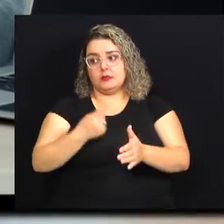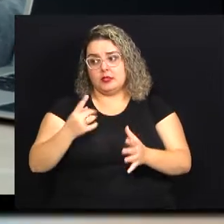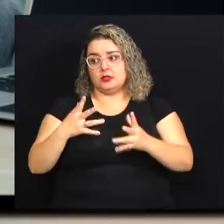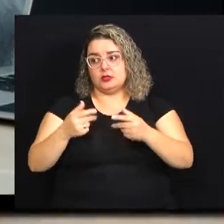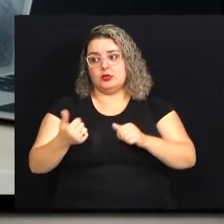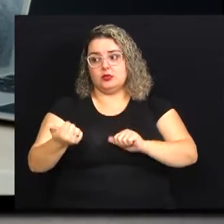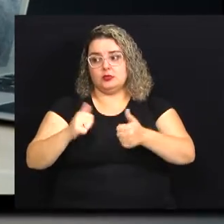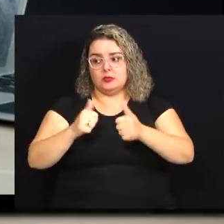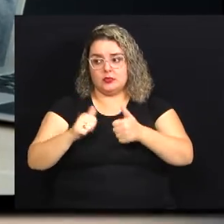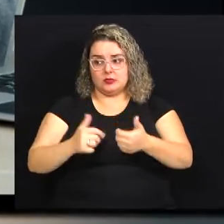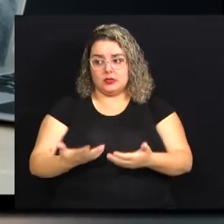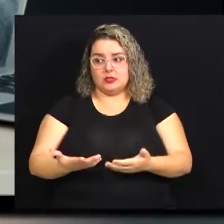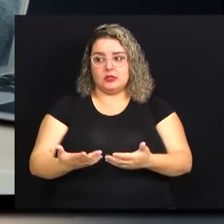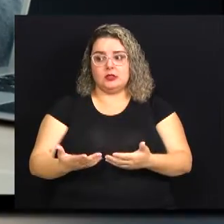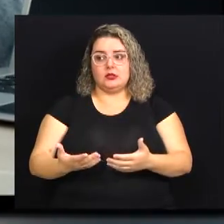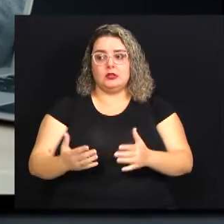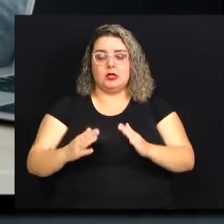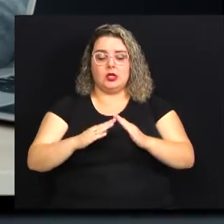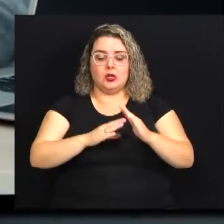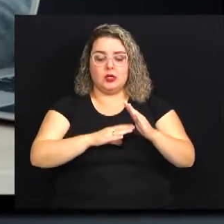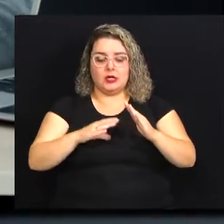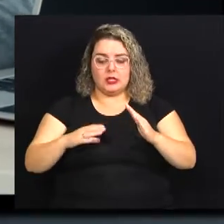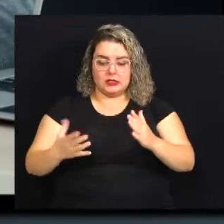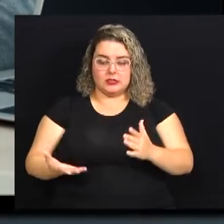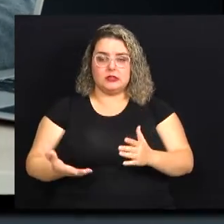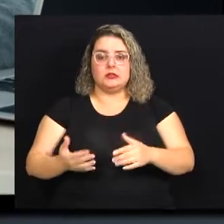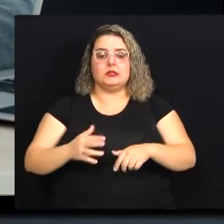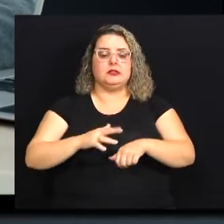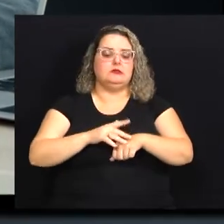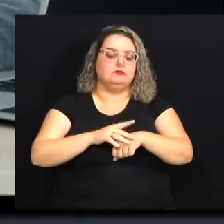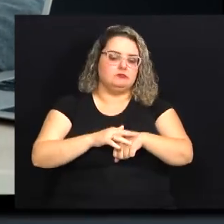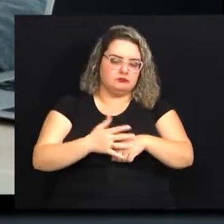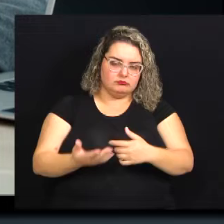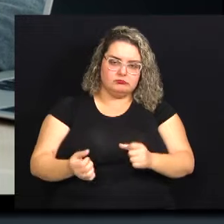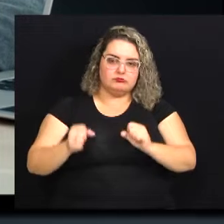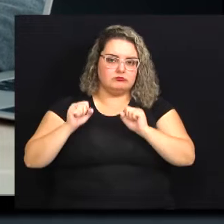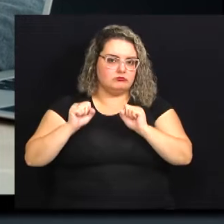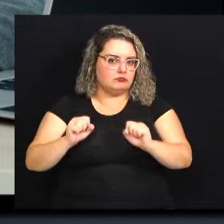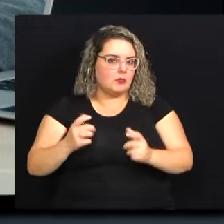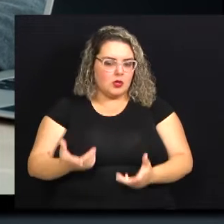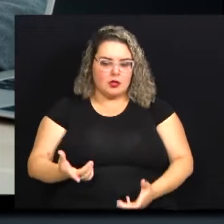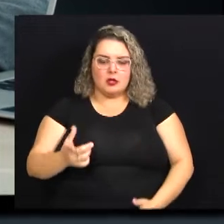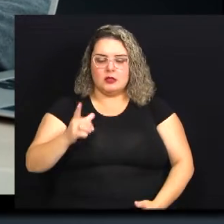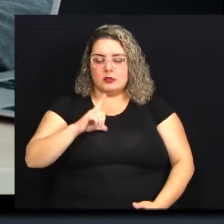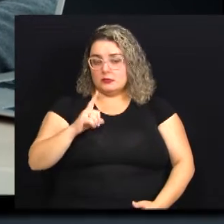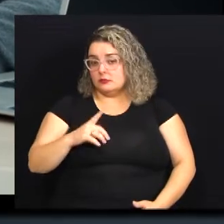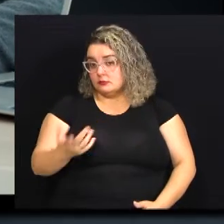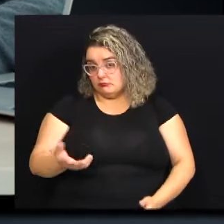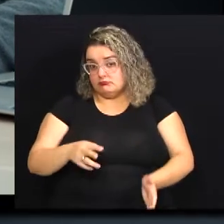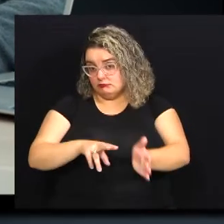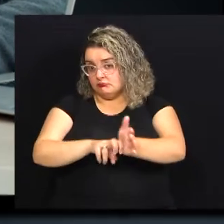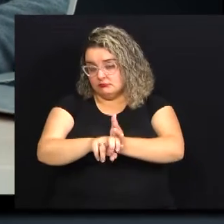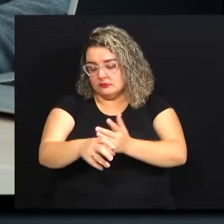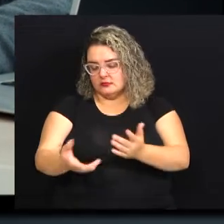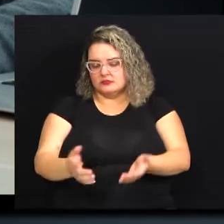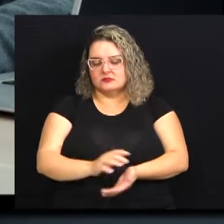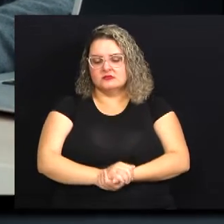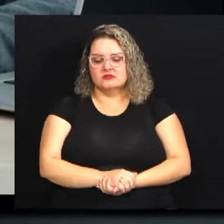avaliação clínica do paciente, né, das patologias que porventura ele já tenha diagnosticado,